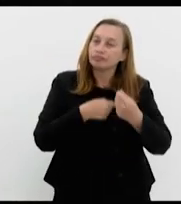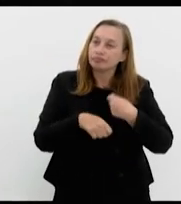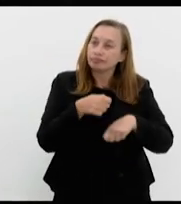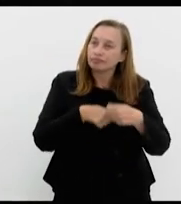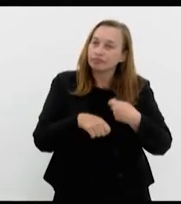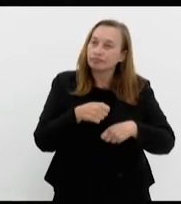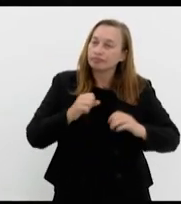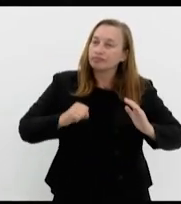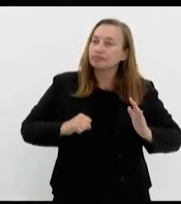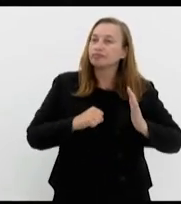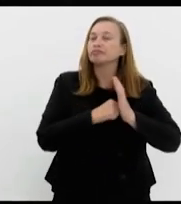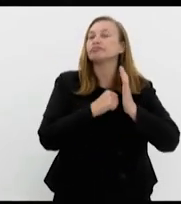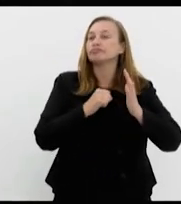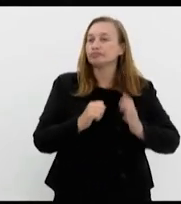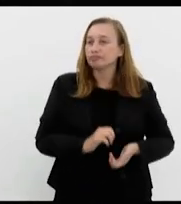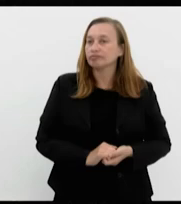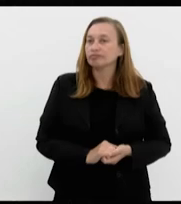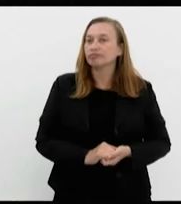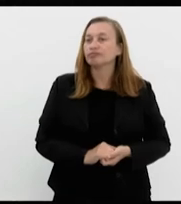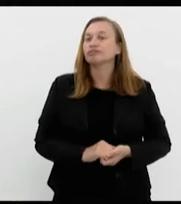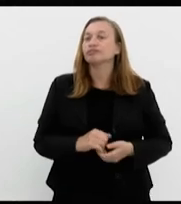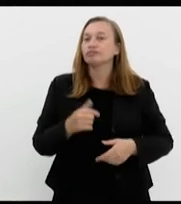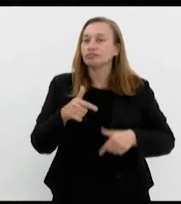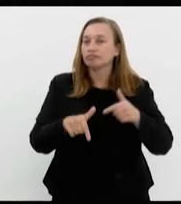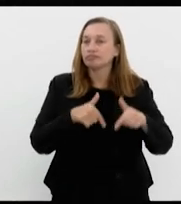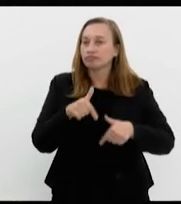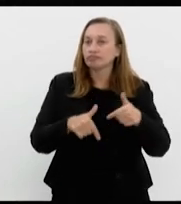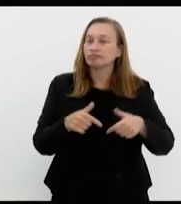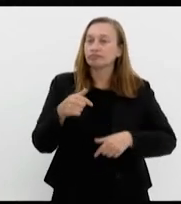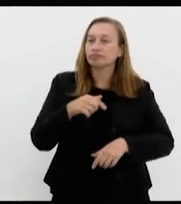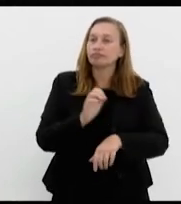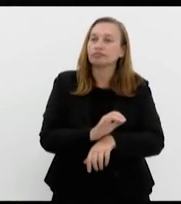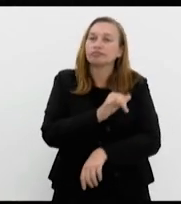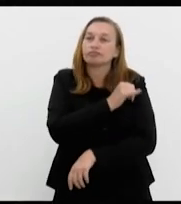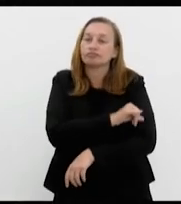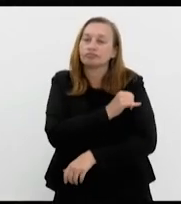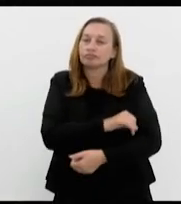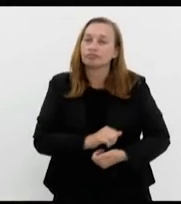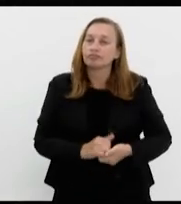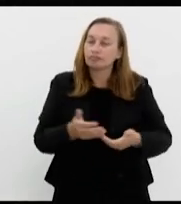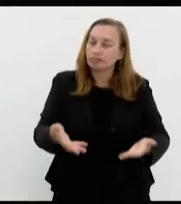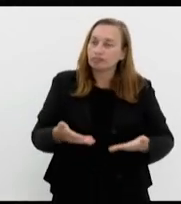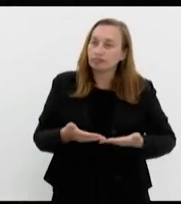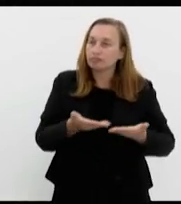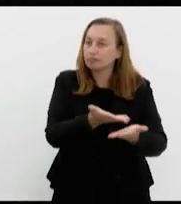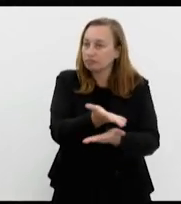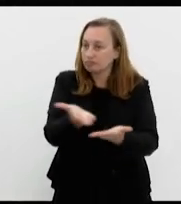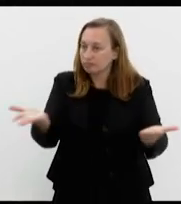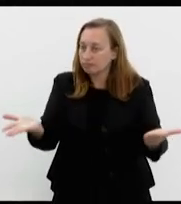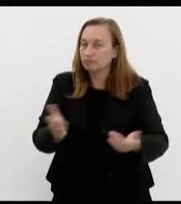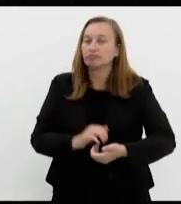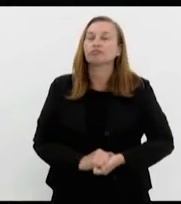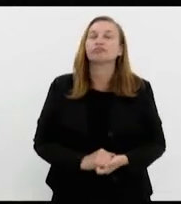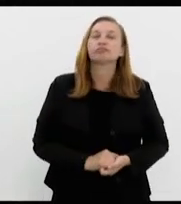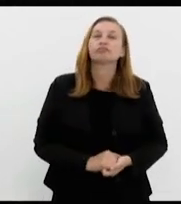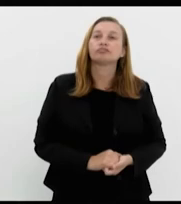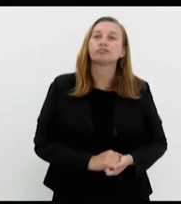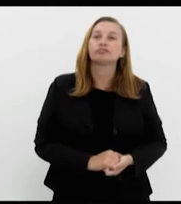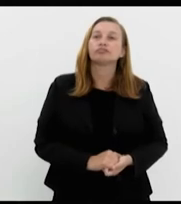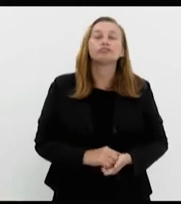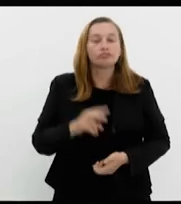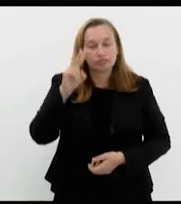ele impacta a geração de empregos aqui no Estado do Rio de Janeiro. Então, a gente está convidando a todas as pessoas para,